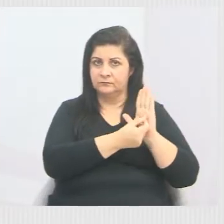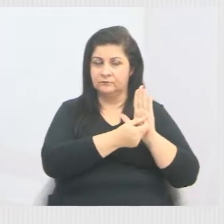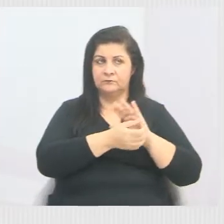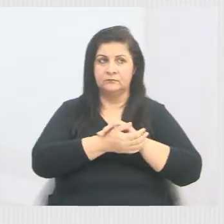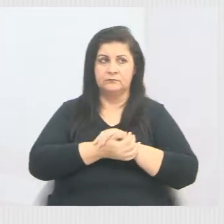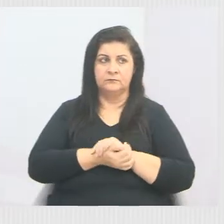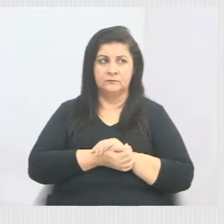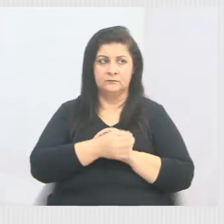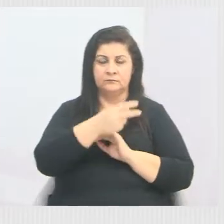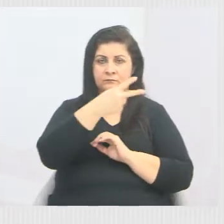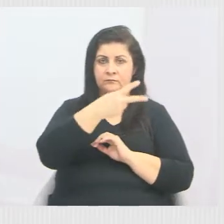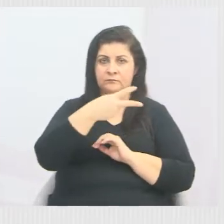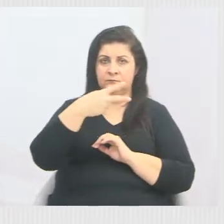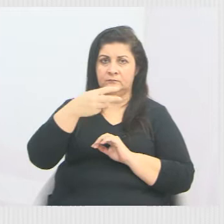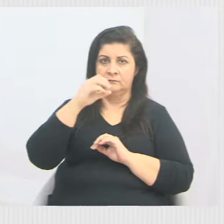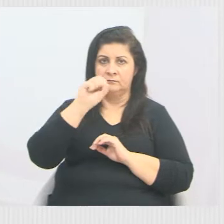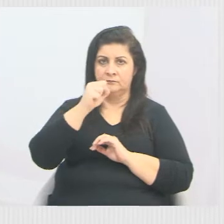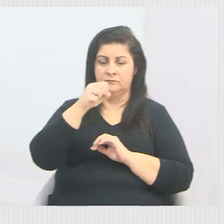foi